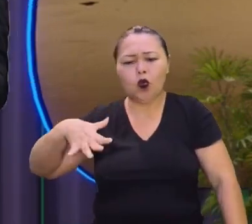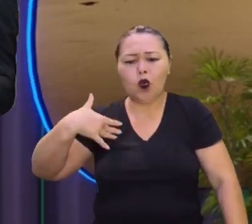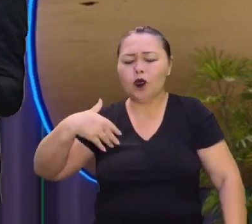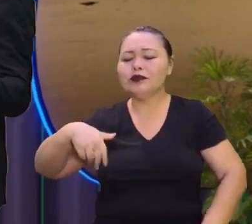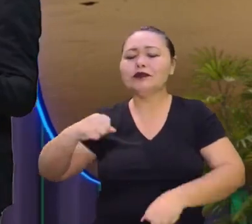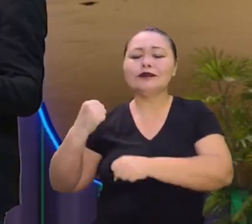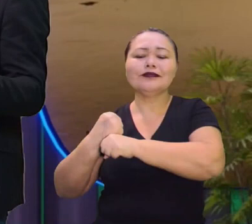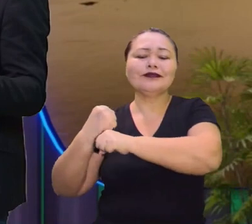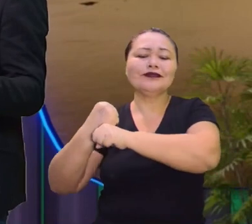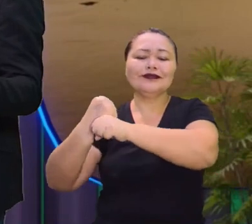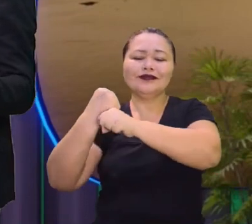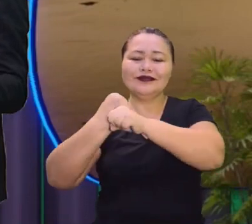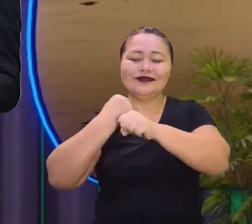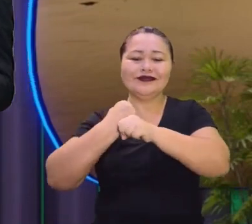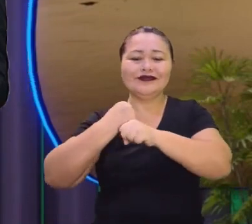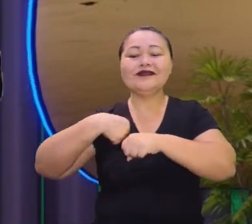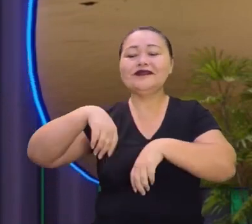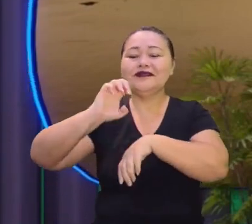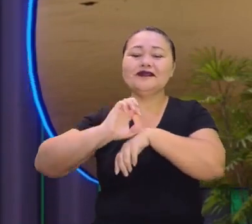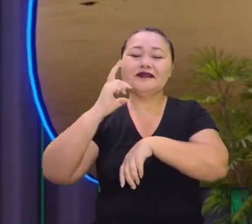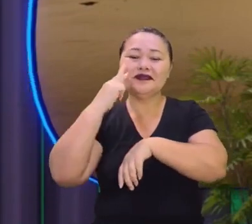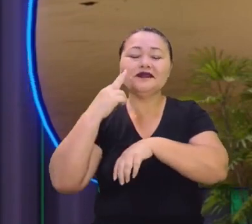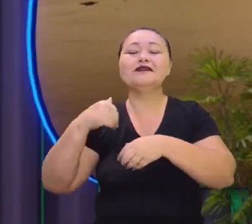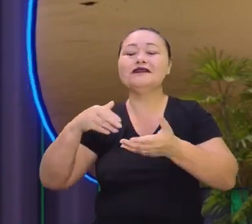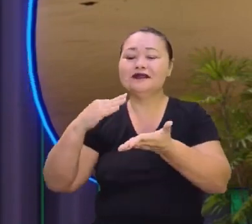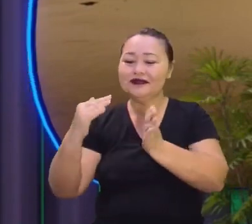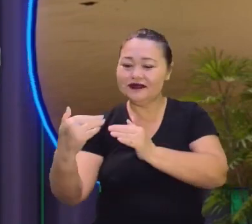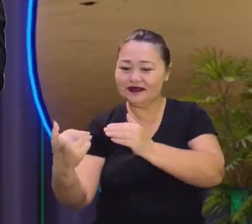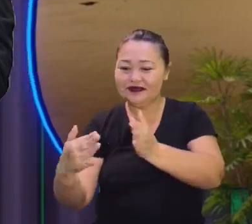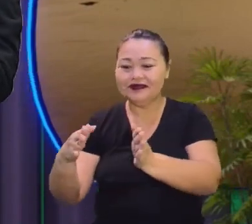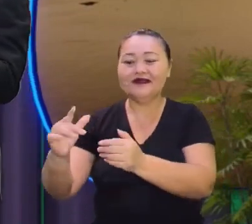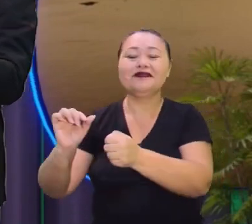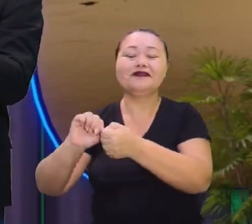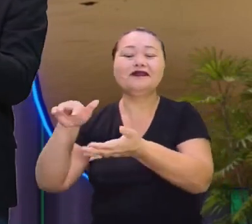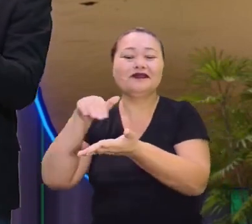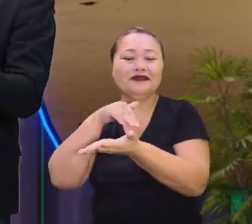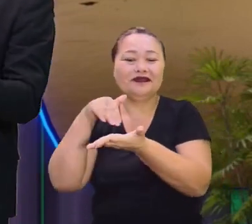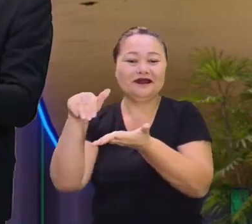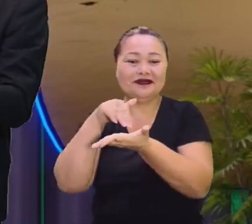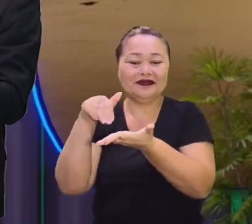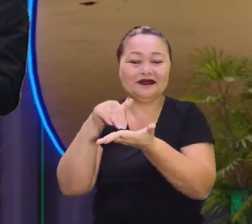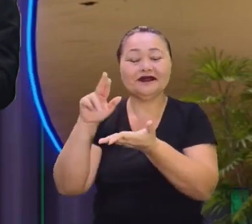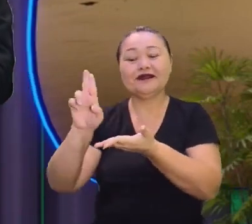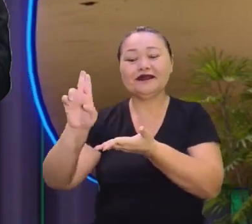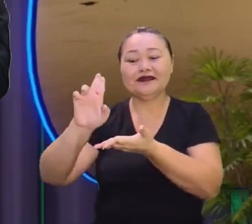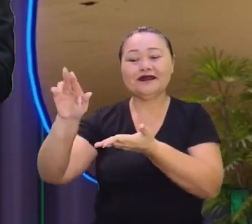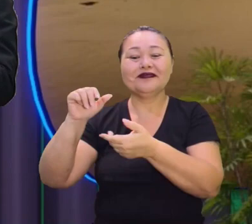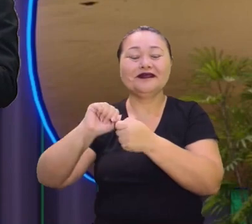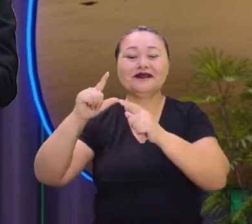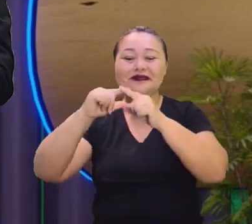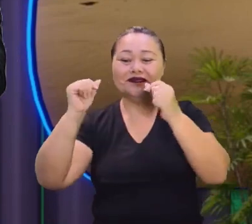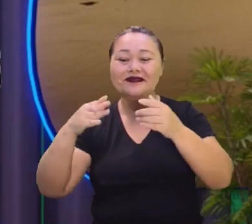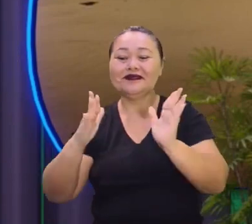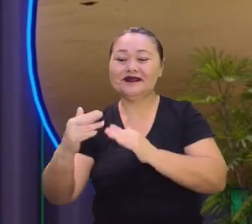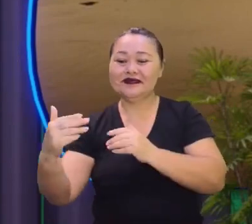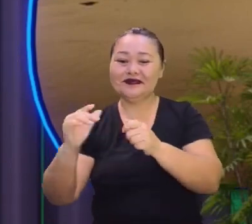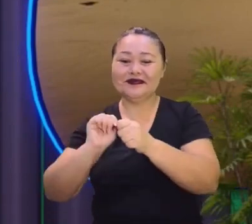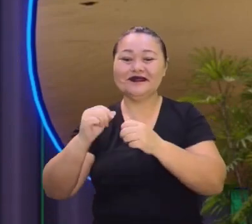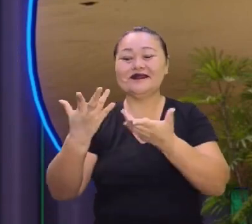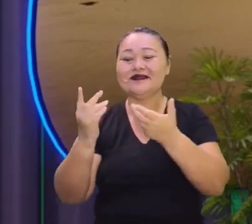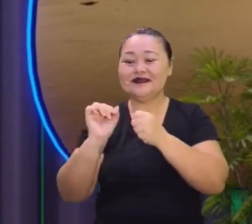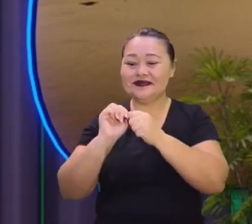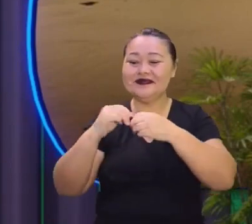obra faraônica em Rondônia fazer as esplanadas das secretarias. Imitando o nome lá de Brasília, né? Esplanadas